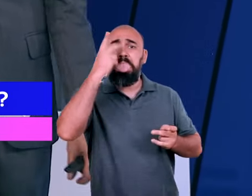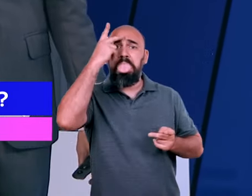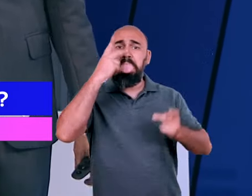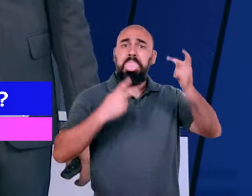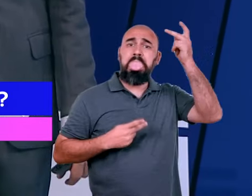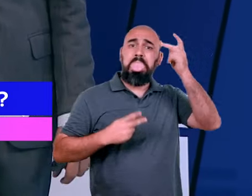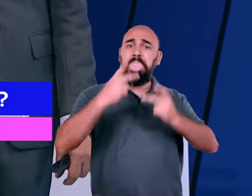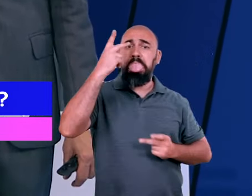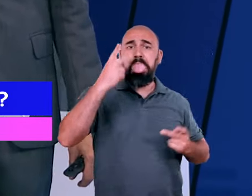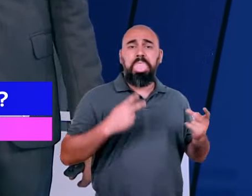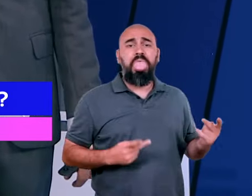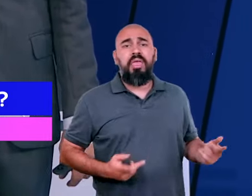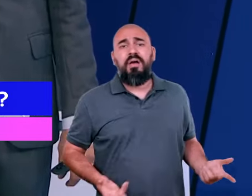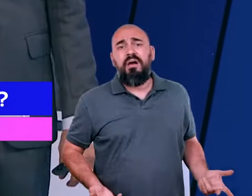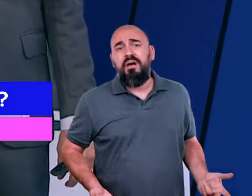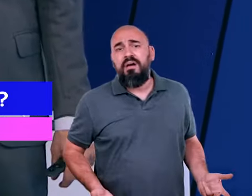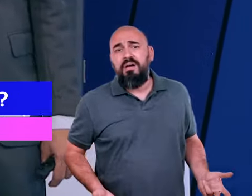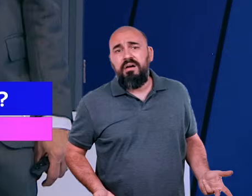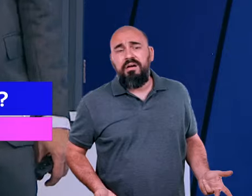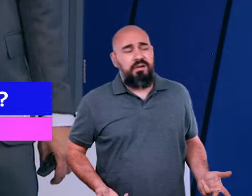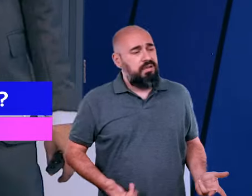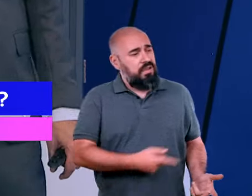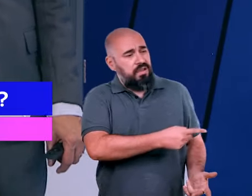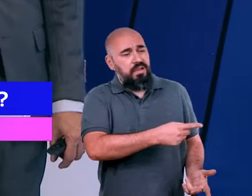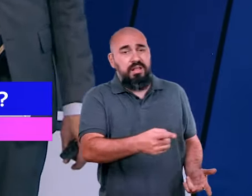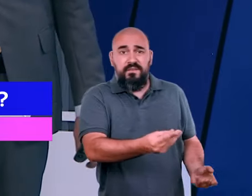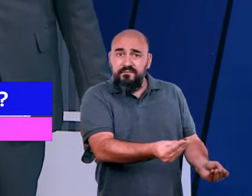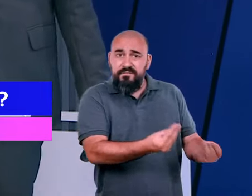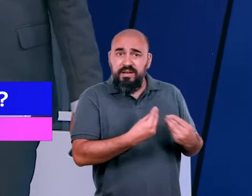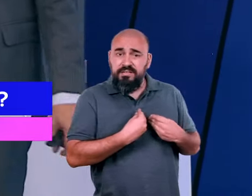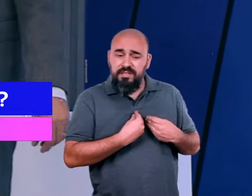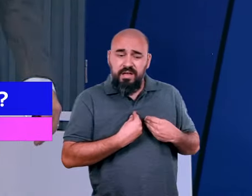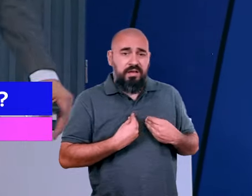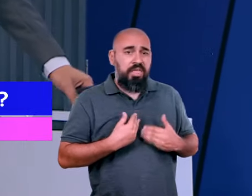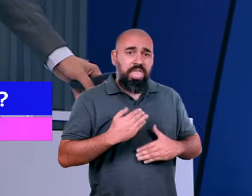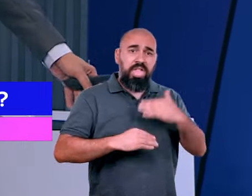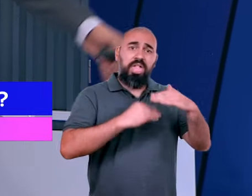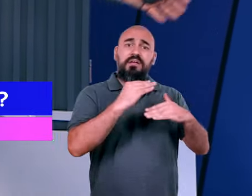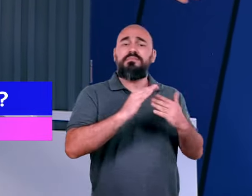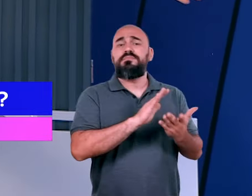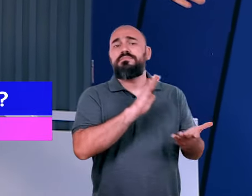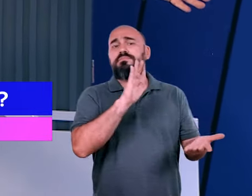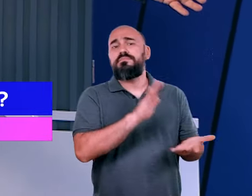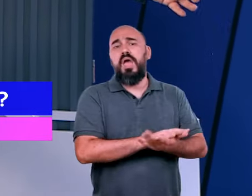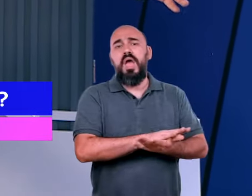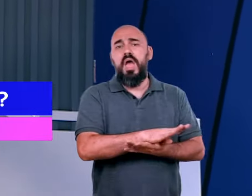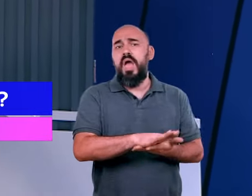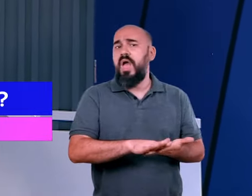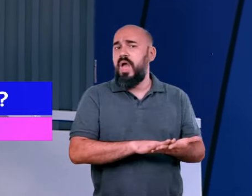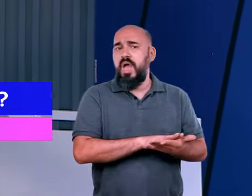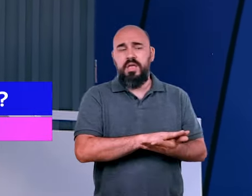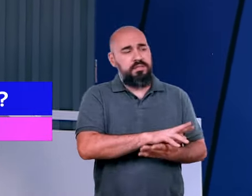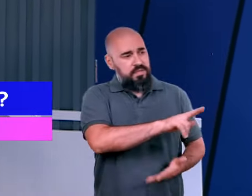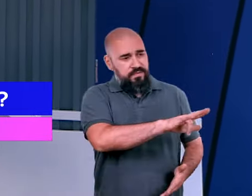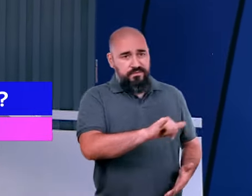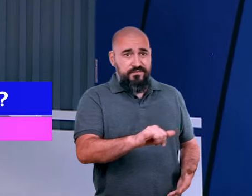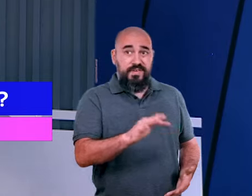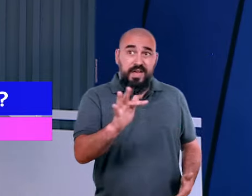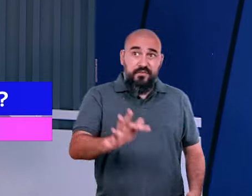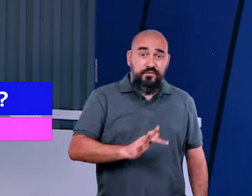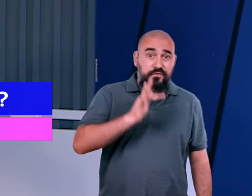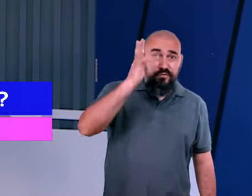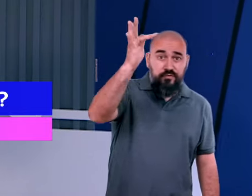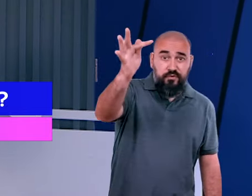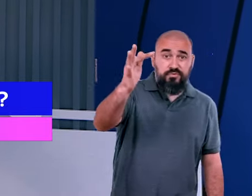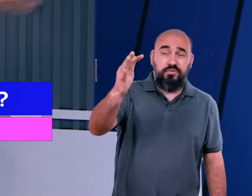mesquinharia, um fruto que não vai conseguir levar o frescor e o aroma